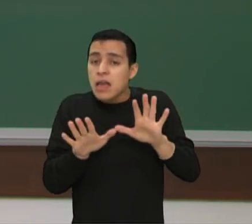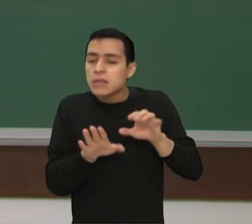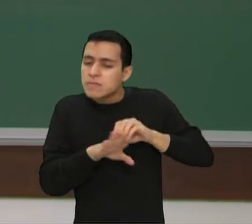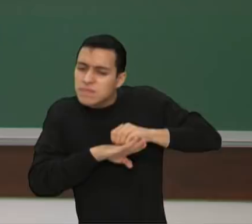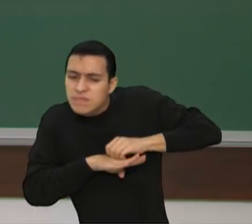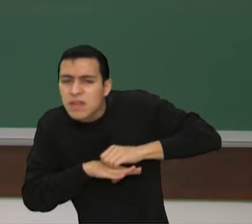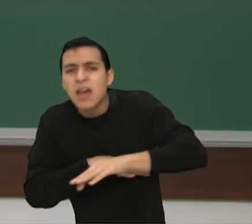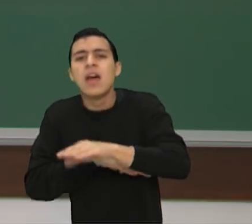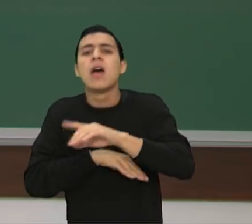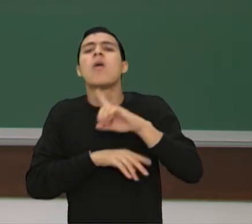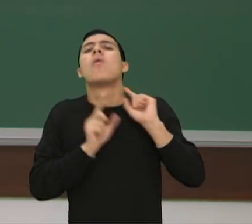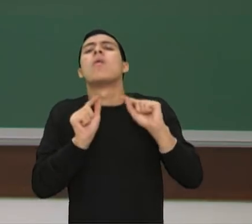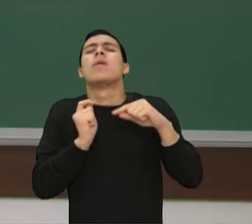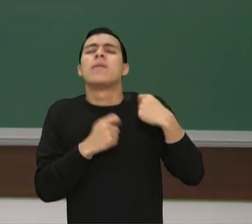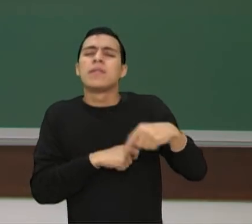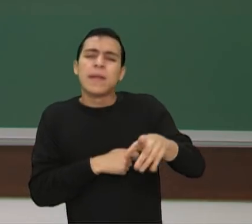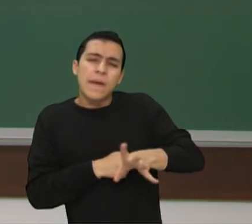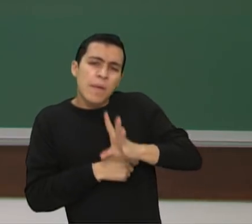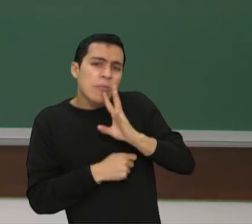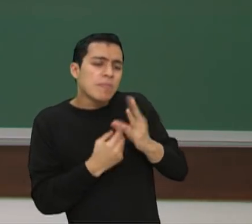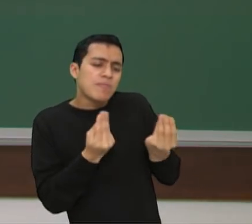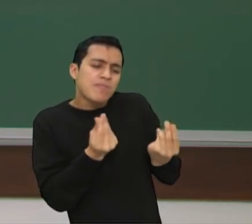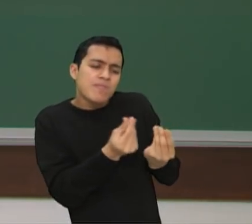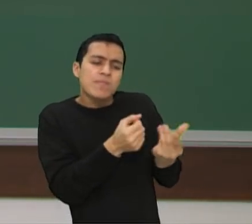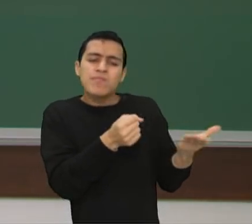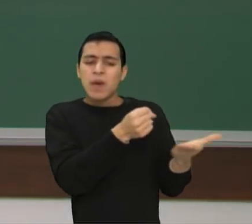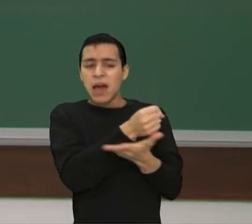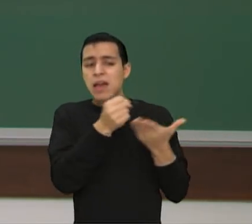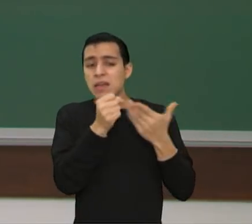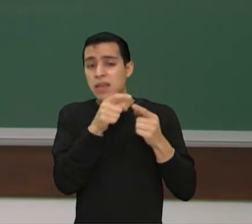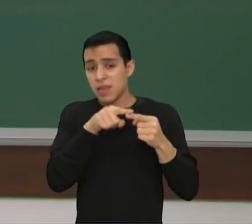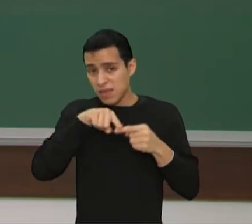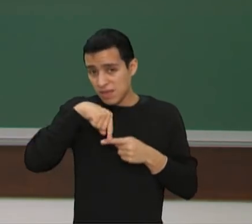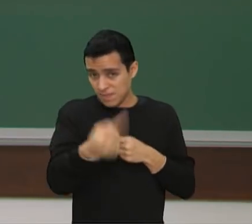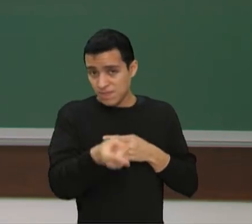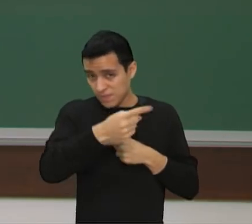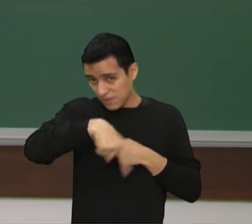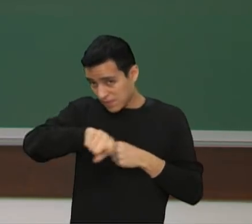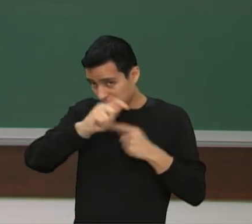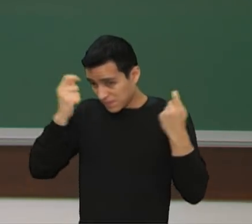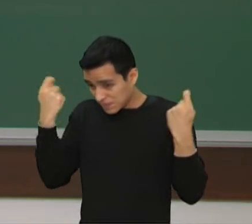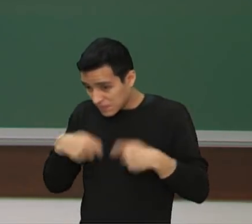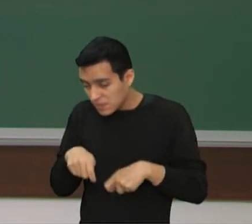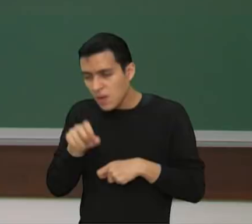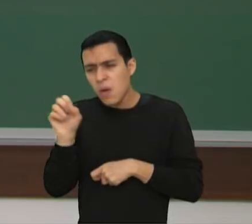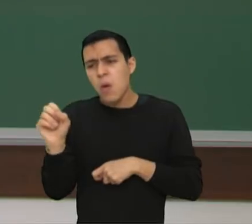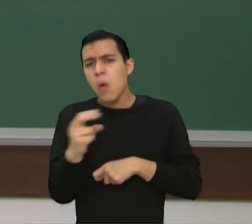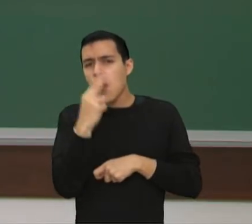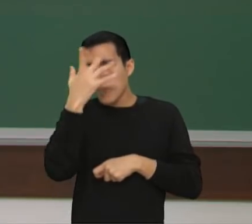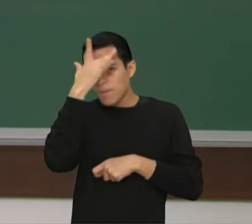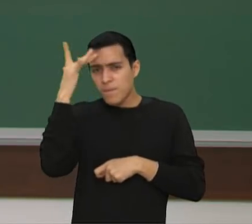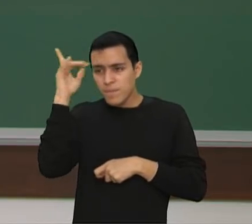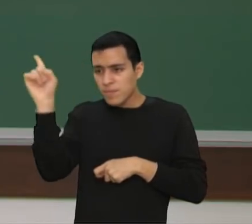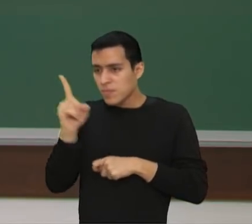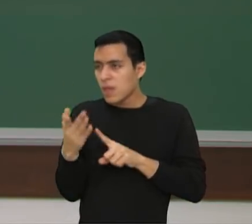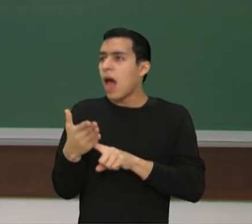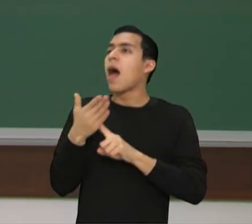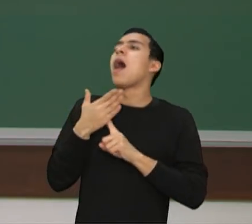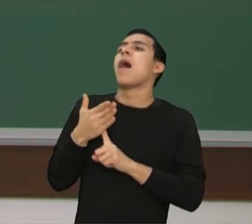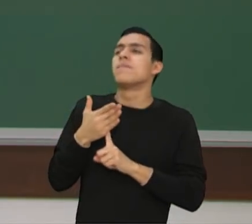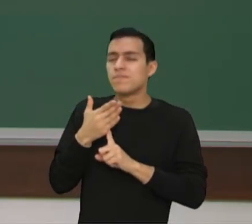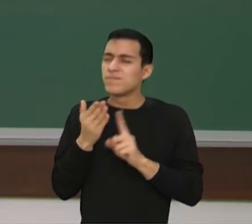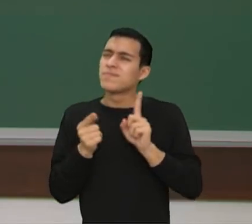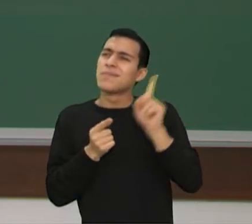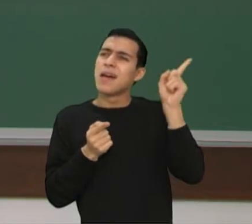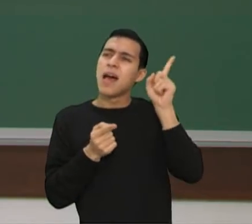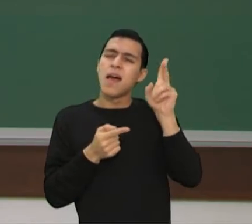a essência do jogo você precisa entender para que quando você precise ou quando alguém te apresente novamente, você já pensa, nossa, eu